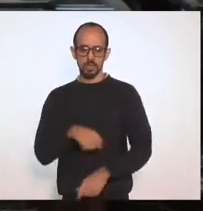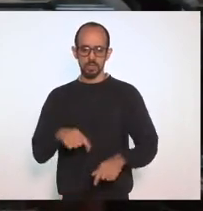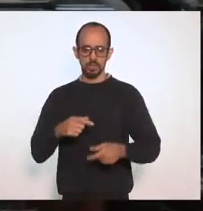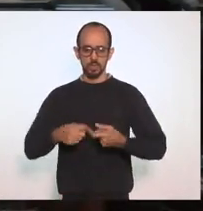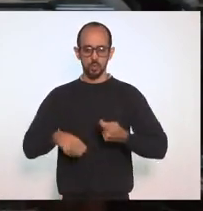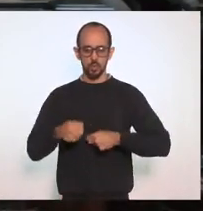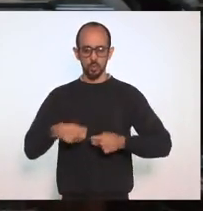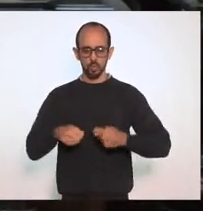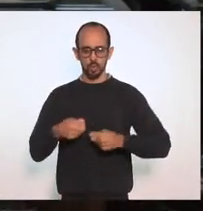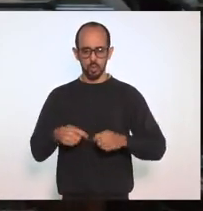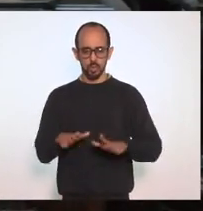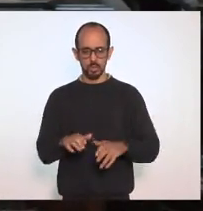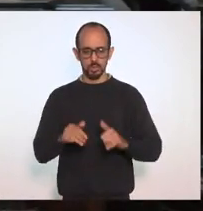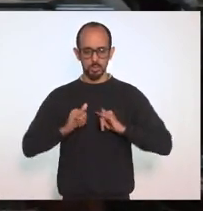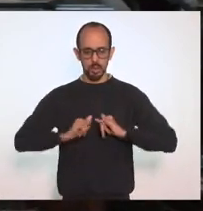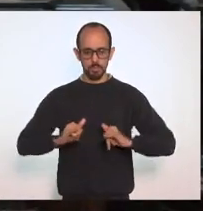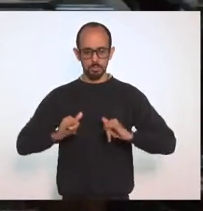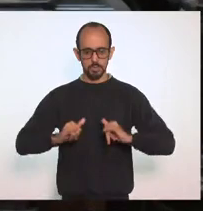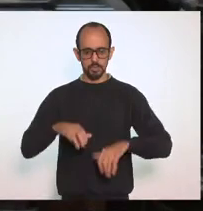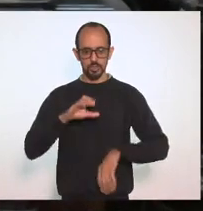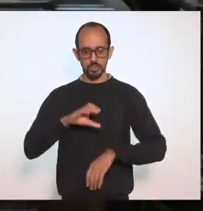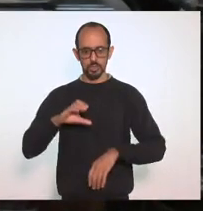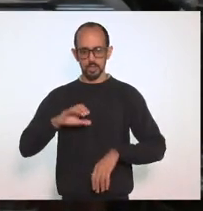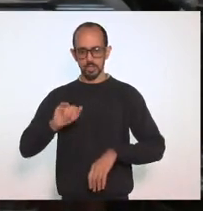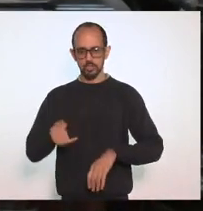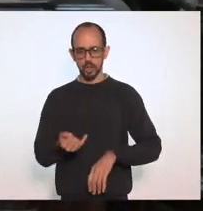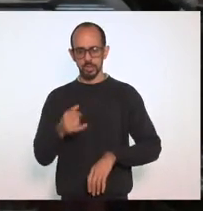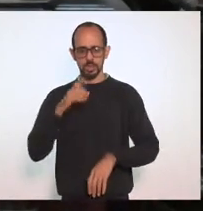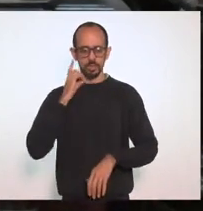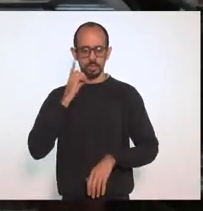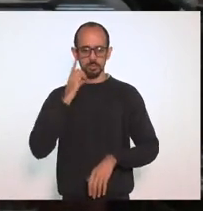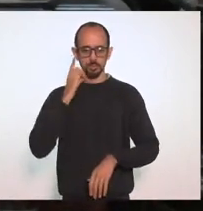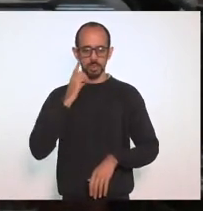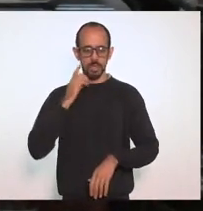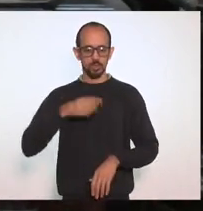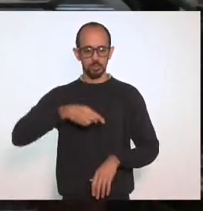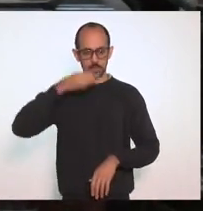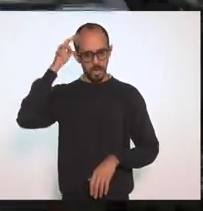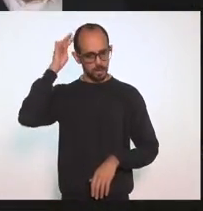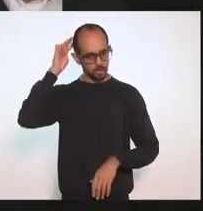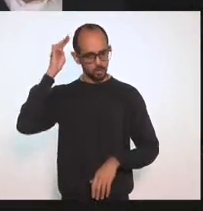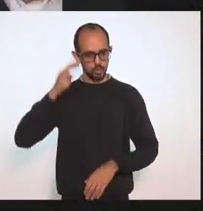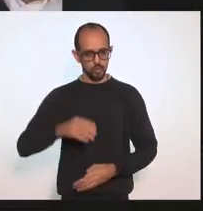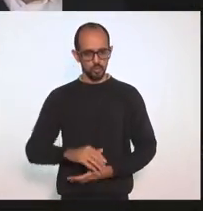Para emitir parecer pela Comissão de Constituição e Justiça, deputado Márcio Pacheco.